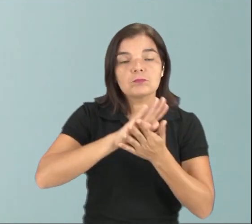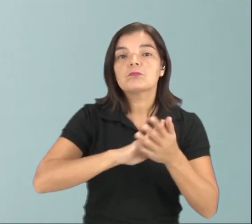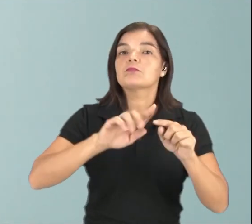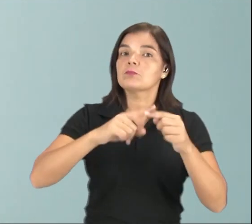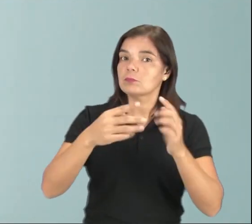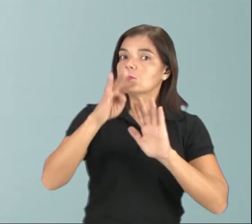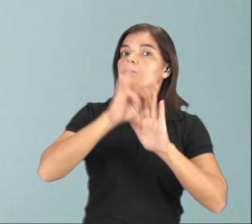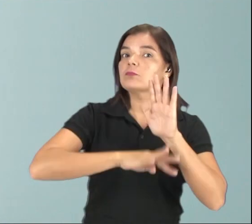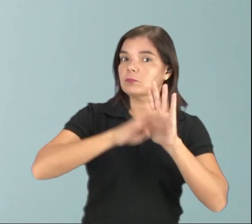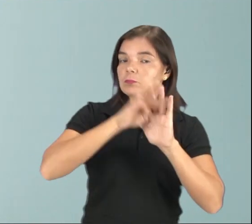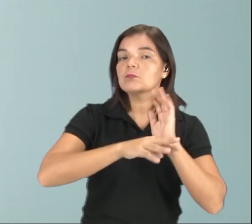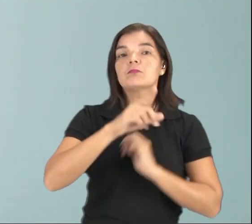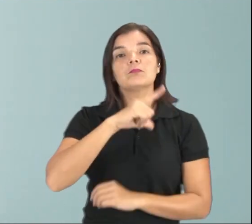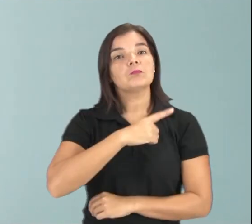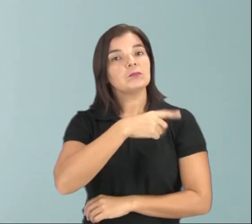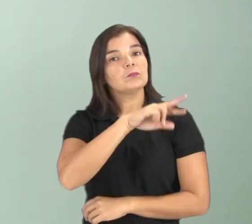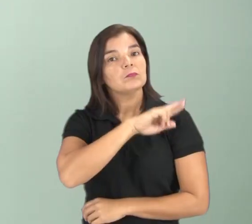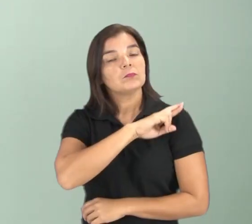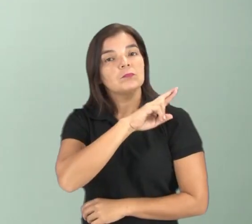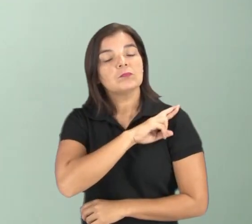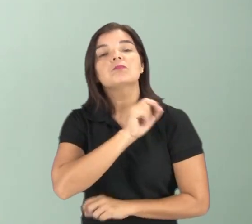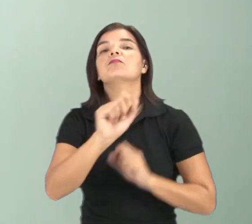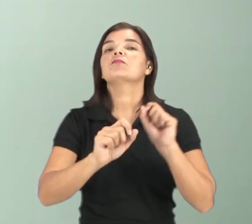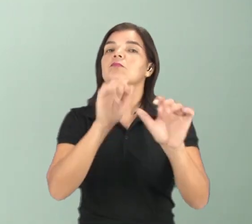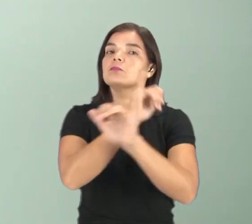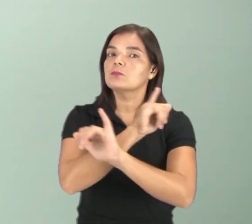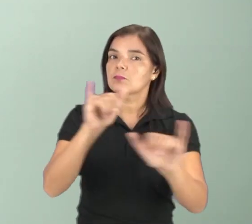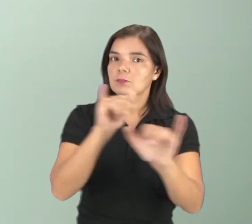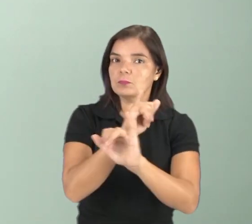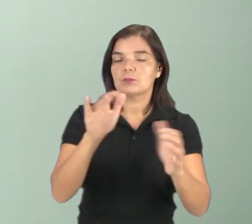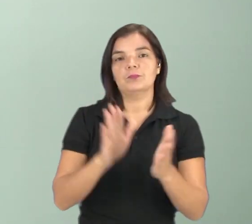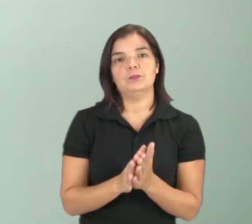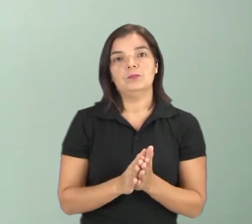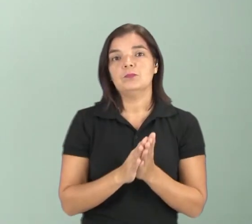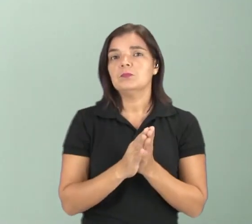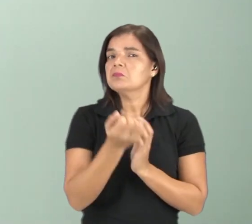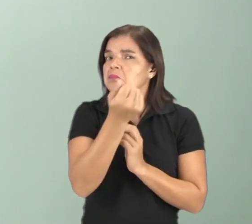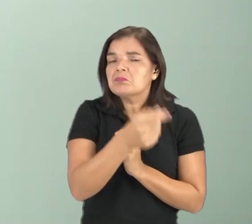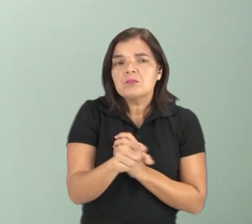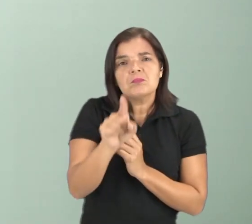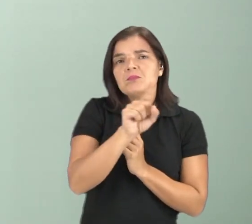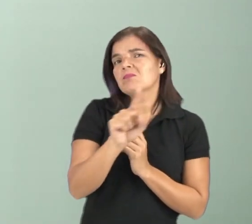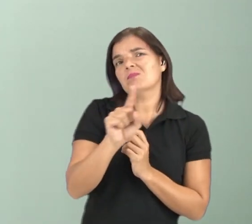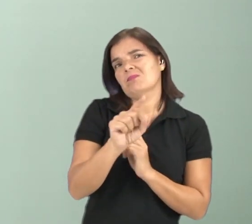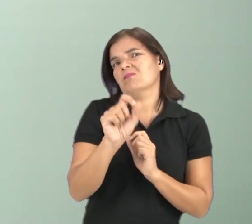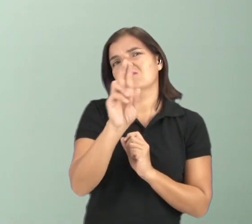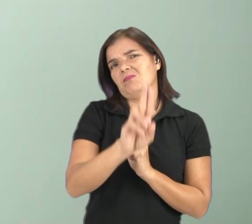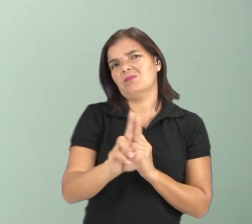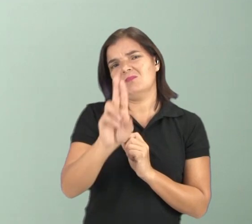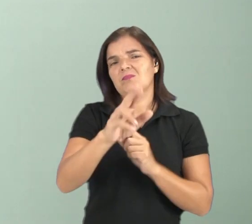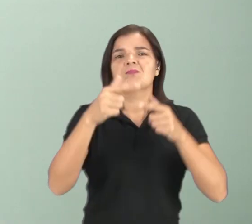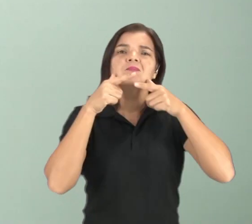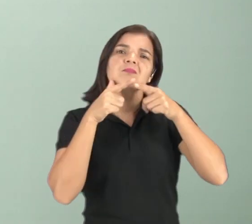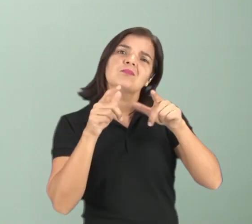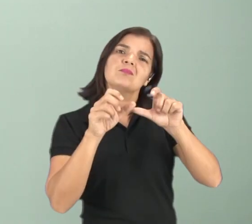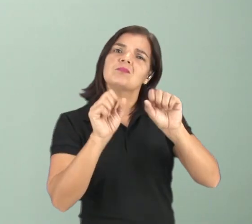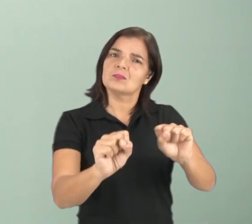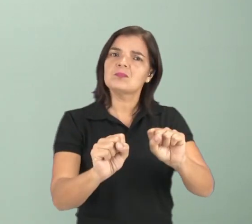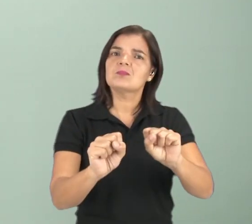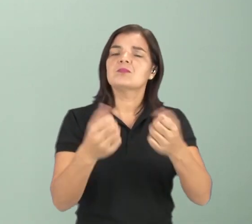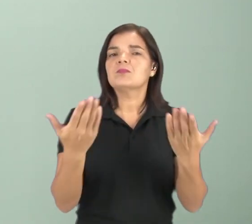em textos que têm a função estrita de informar. Então, não há uma necessidade aí de usar uma